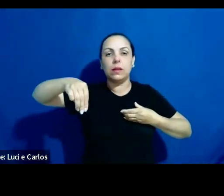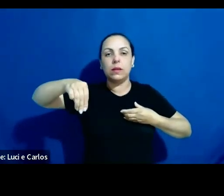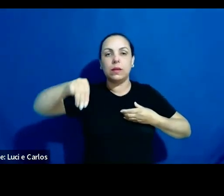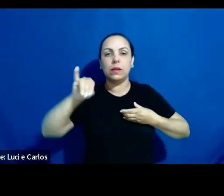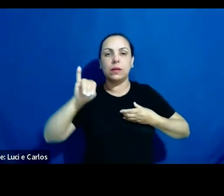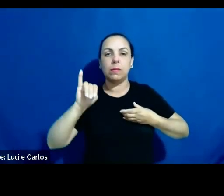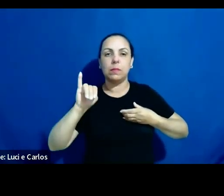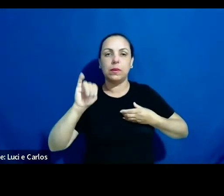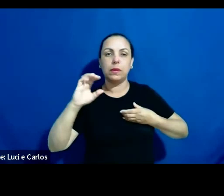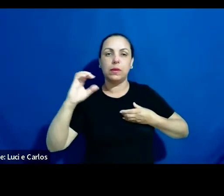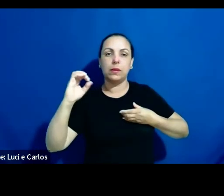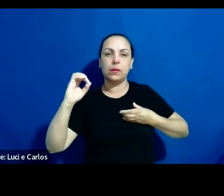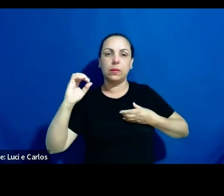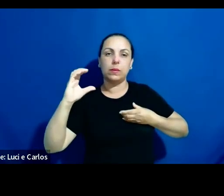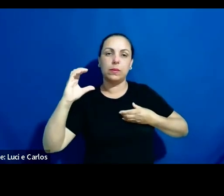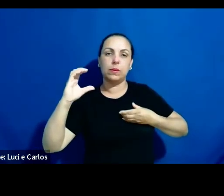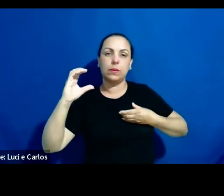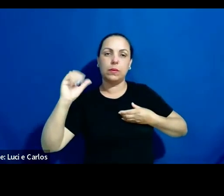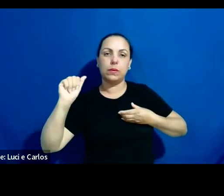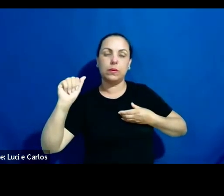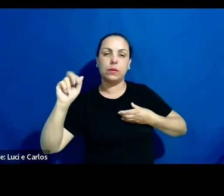vou voar, né?